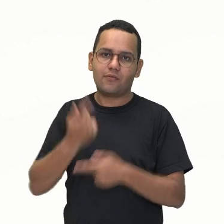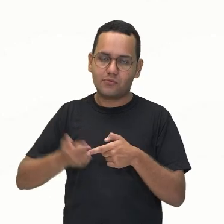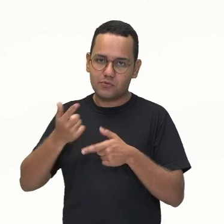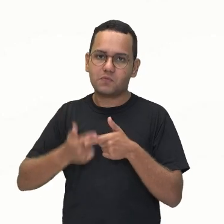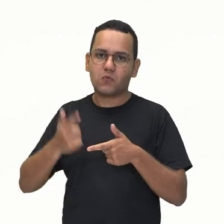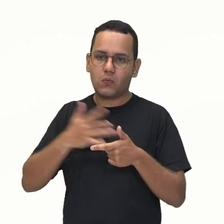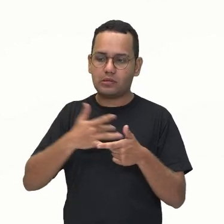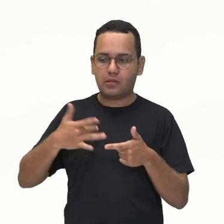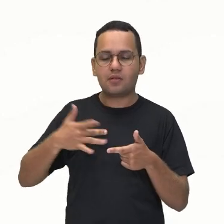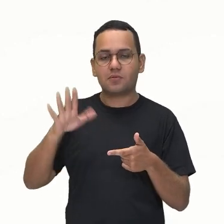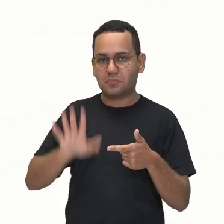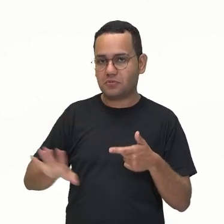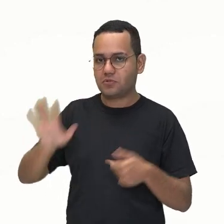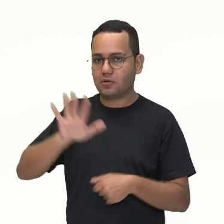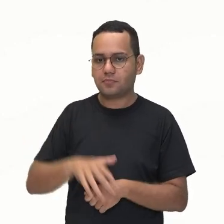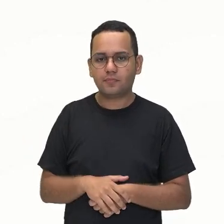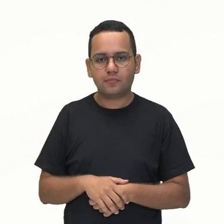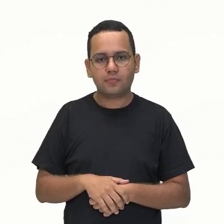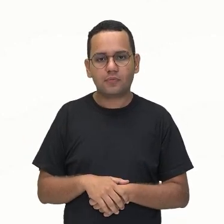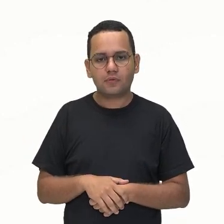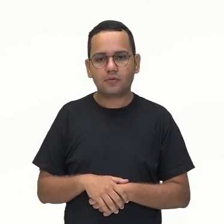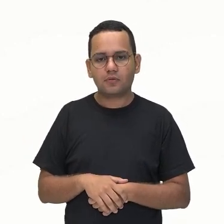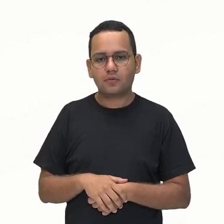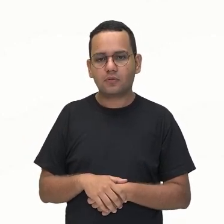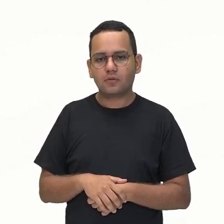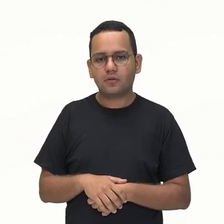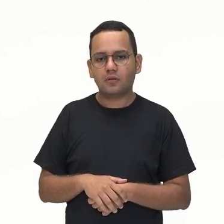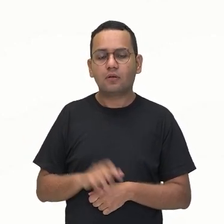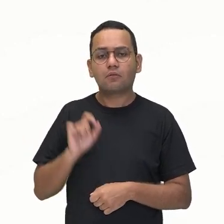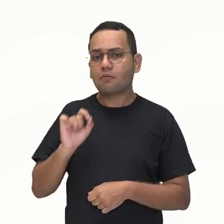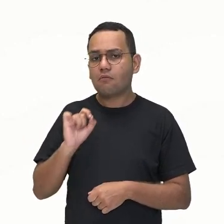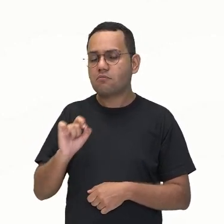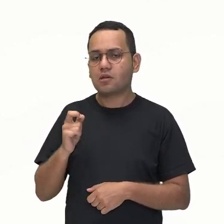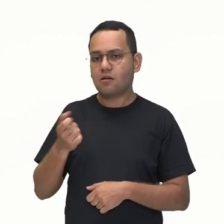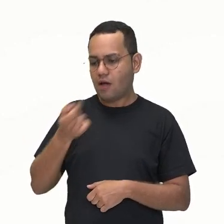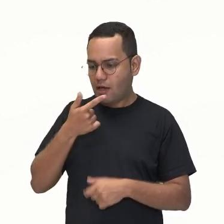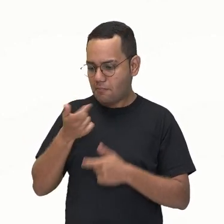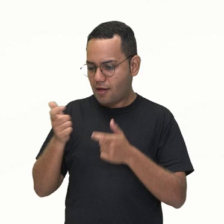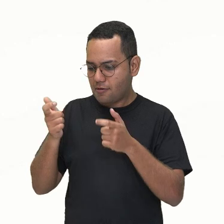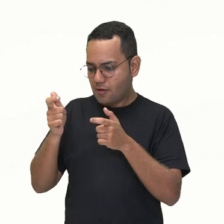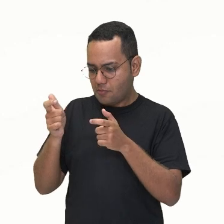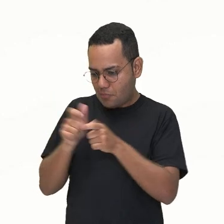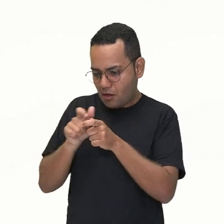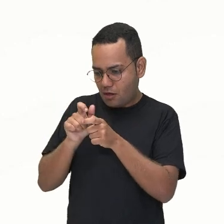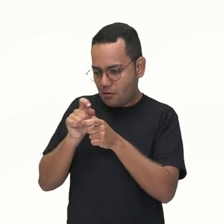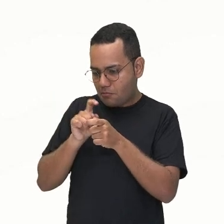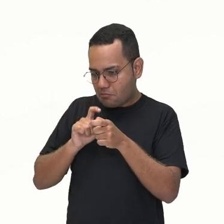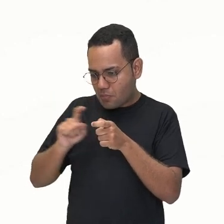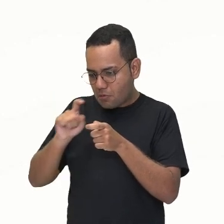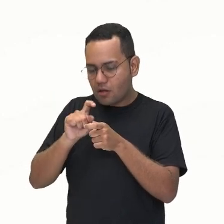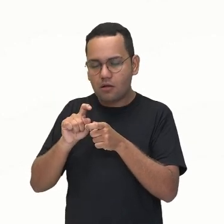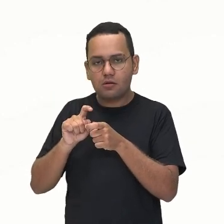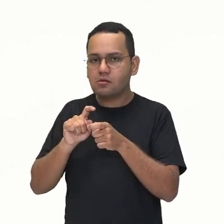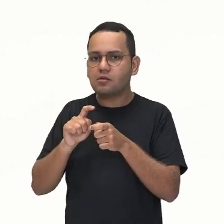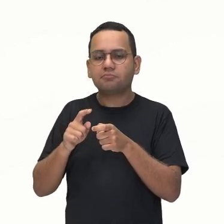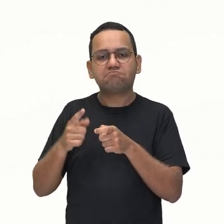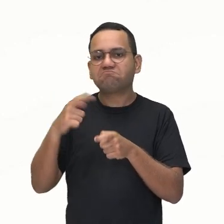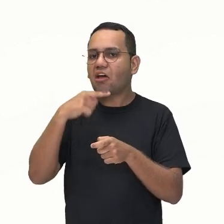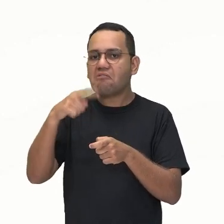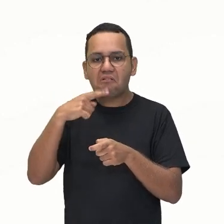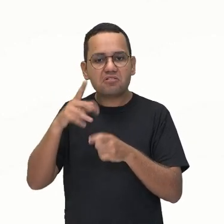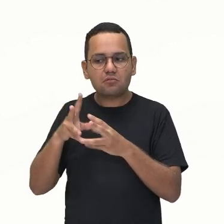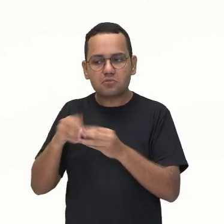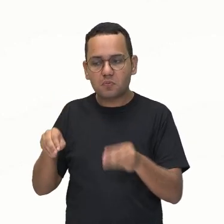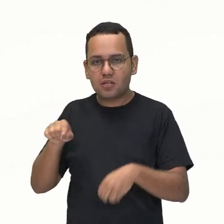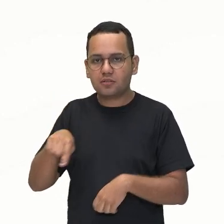pública com a ineficácia dos antibióticos. Tá? Então, esses antibióticos utilizados de